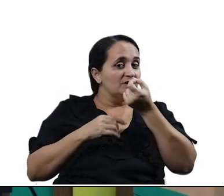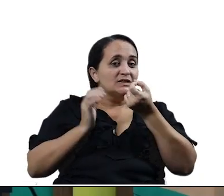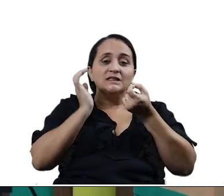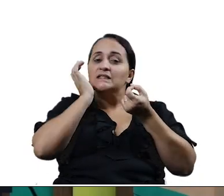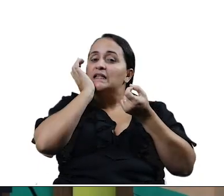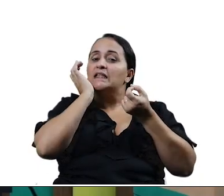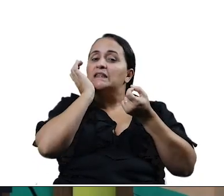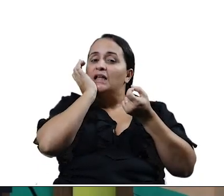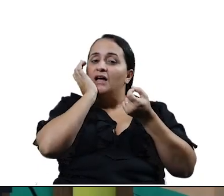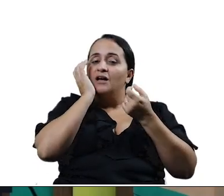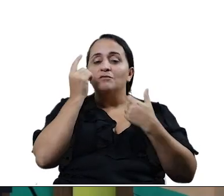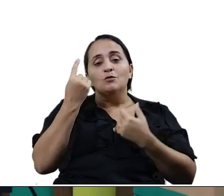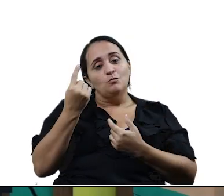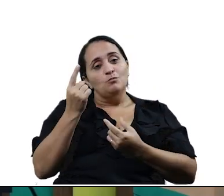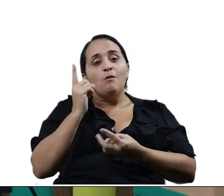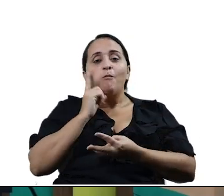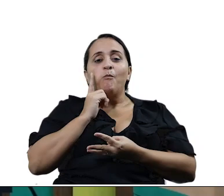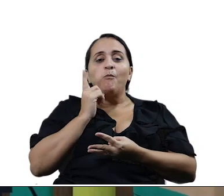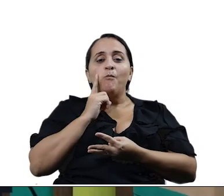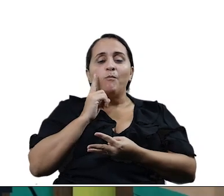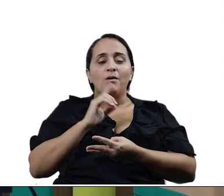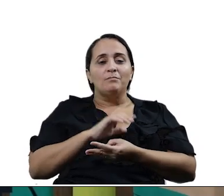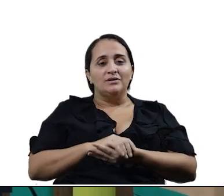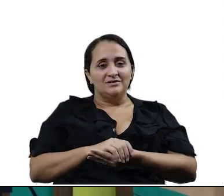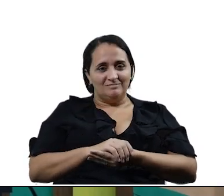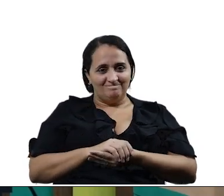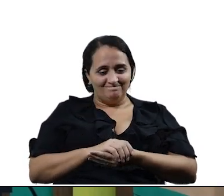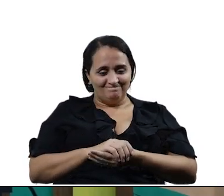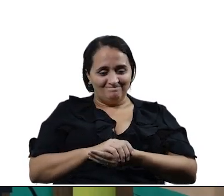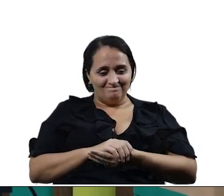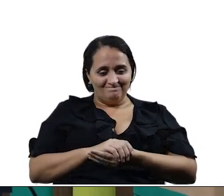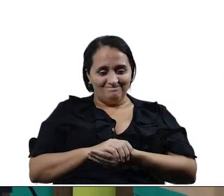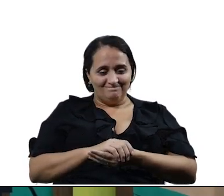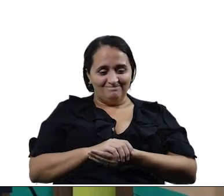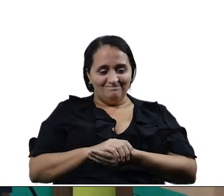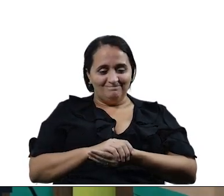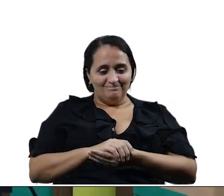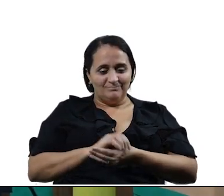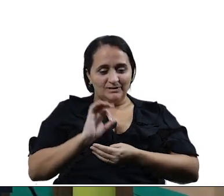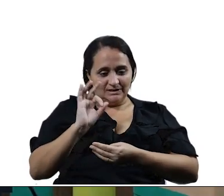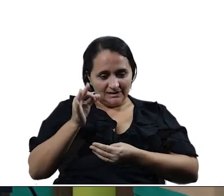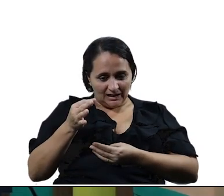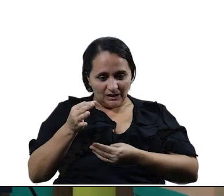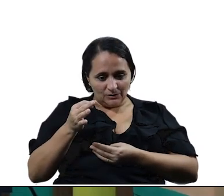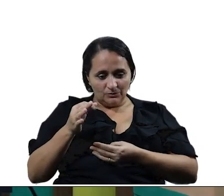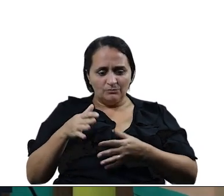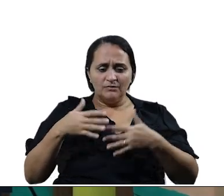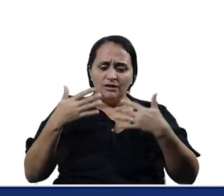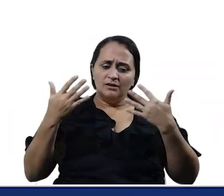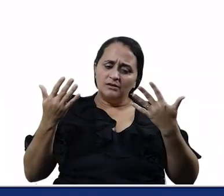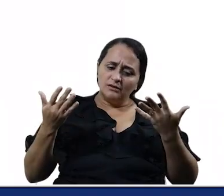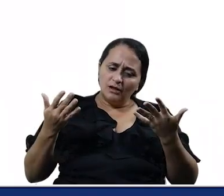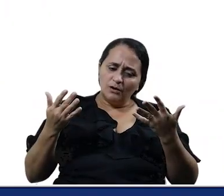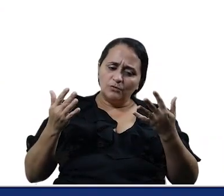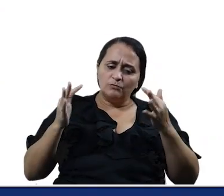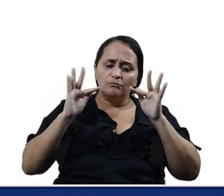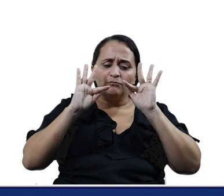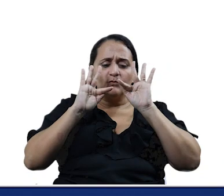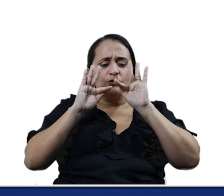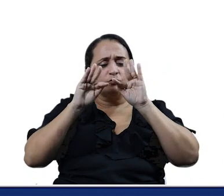para comprar uma bala, certo? Então, no final, a resposta